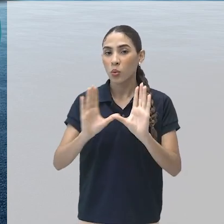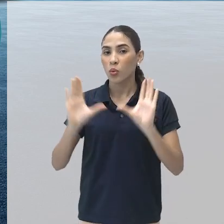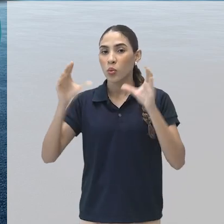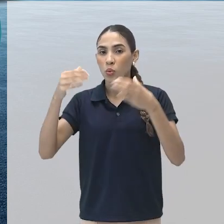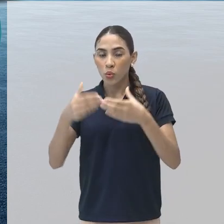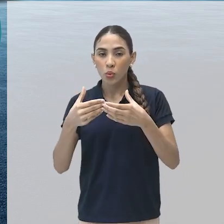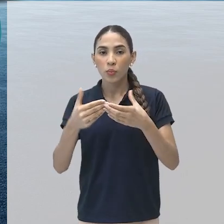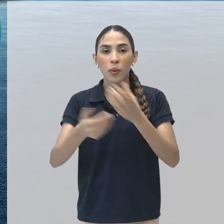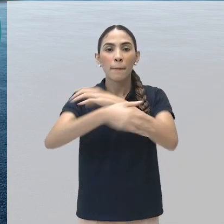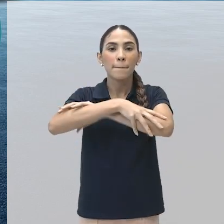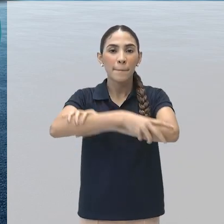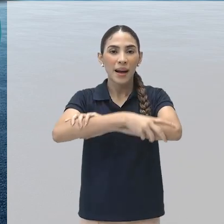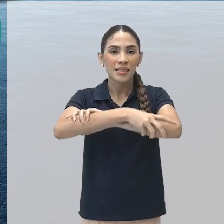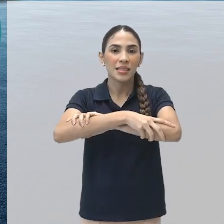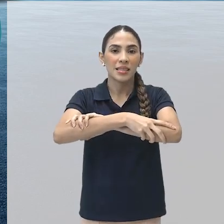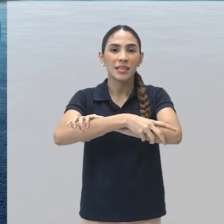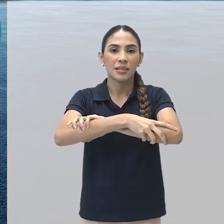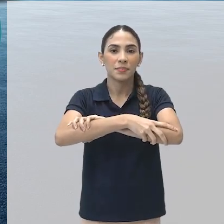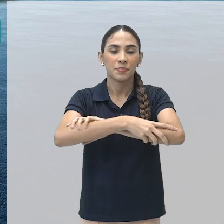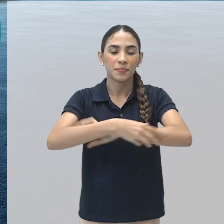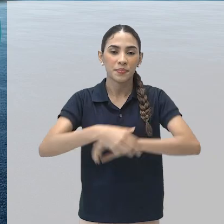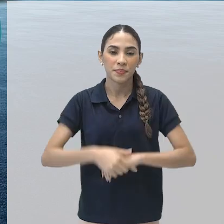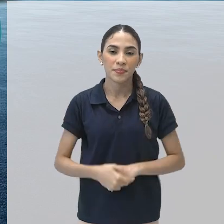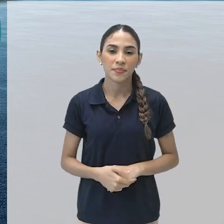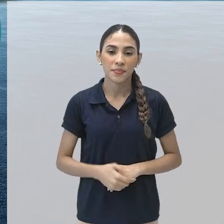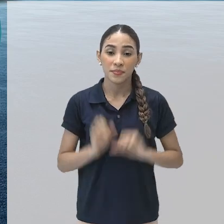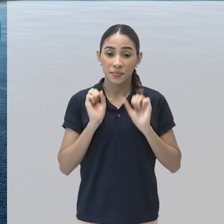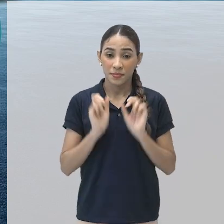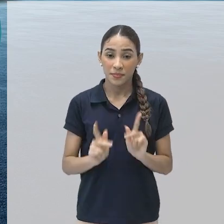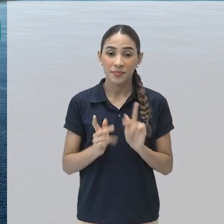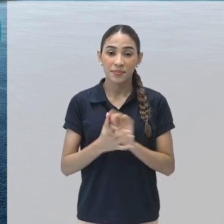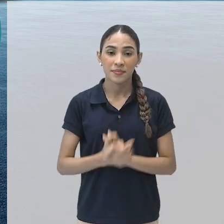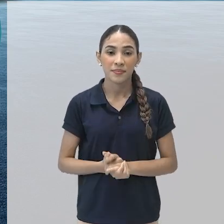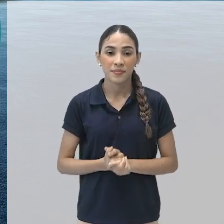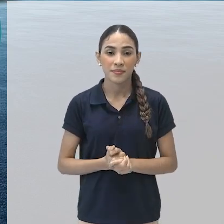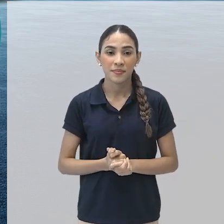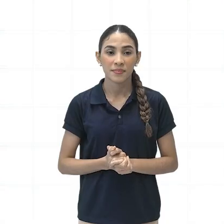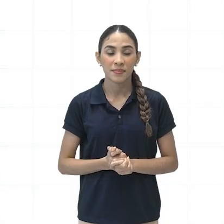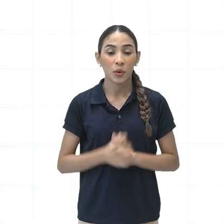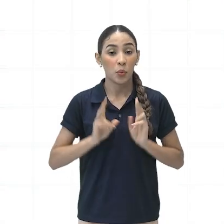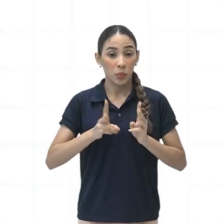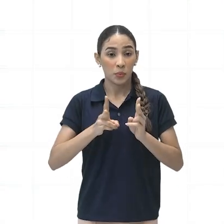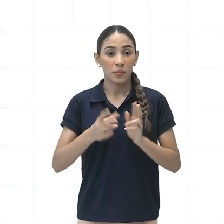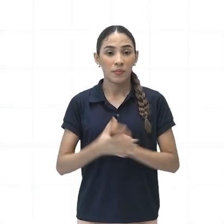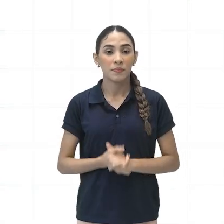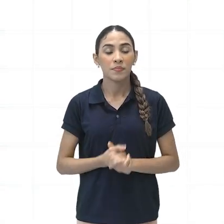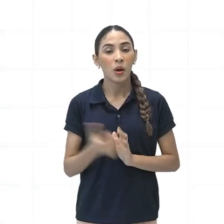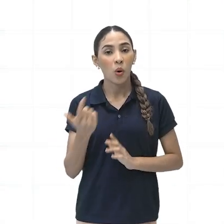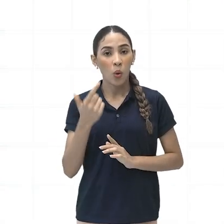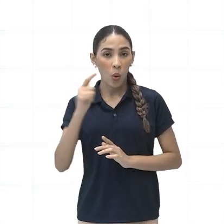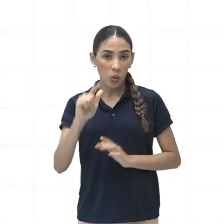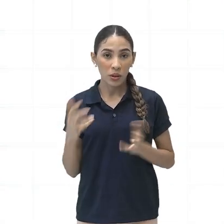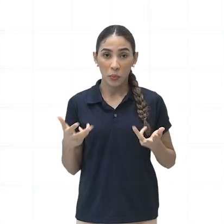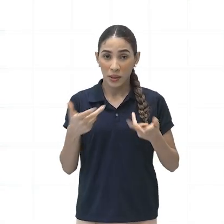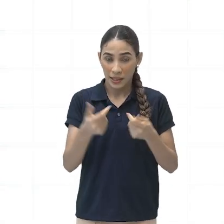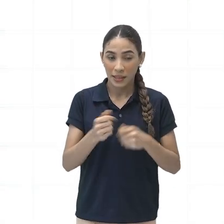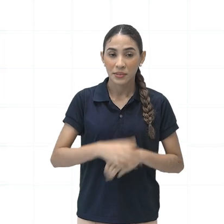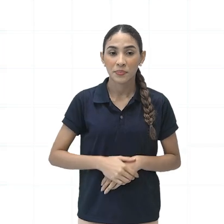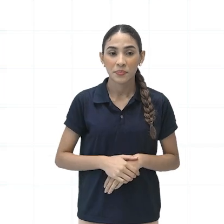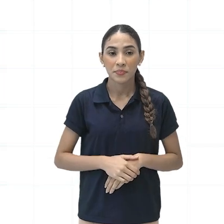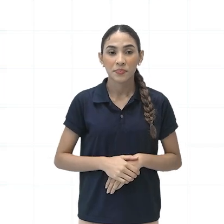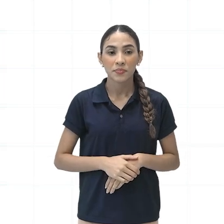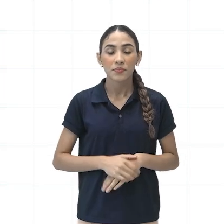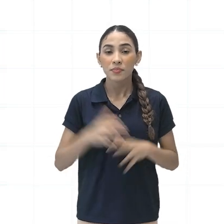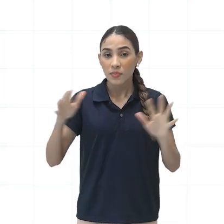de equipe e de cooperação, tá certo? Prosseguindo, outro benefício é